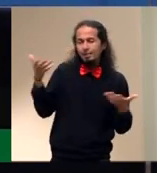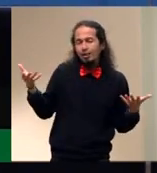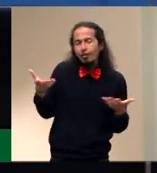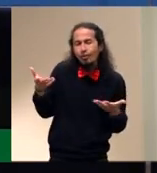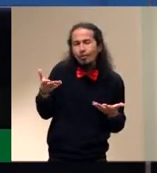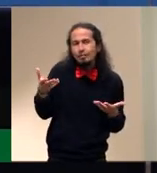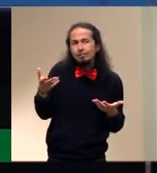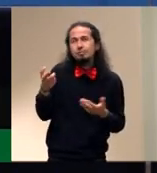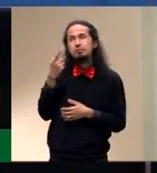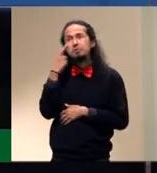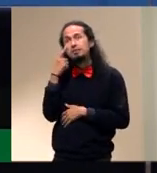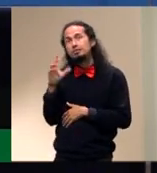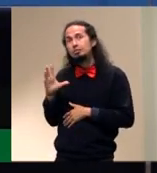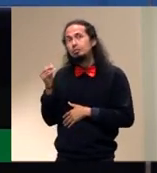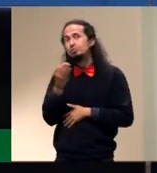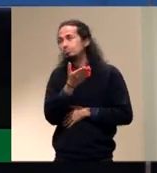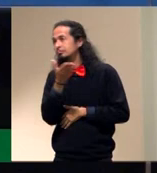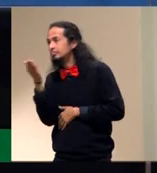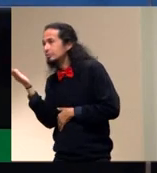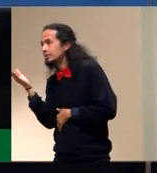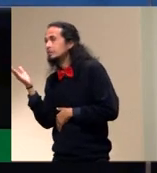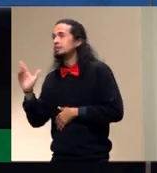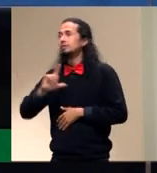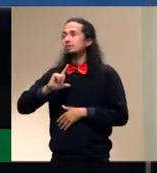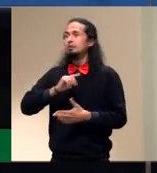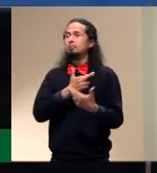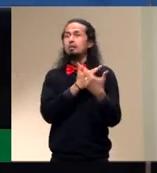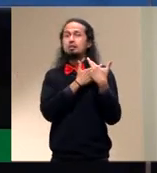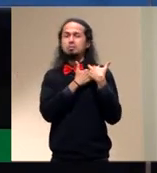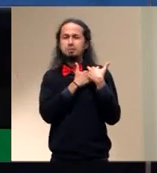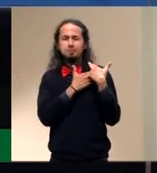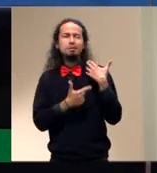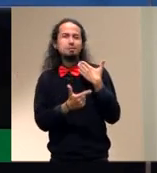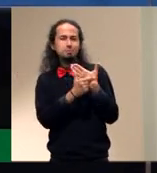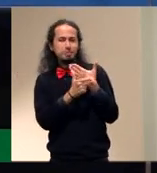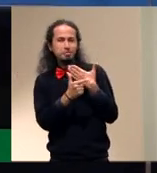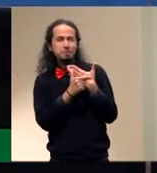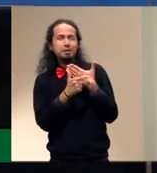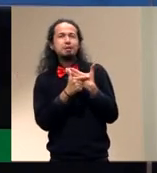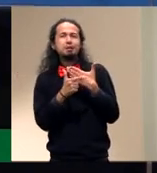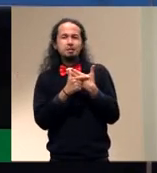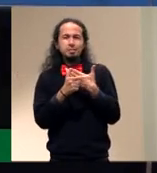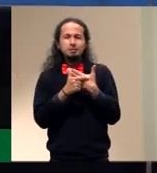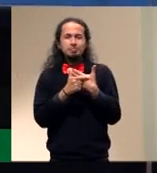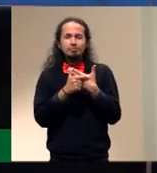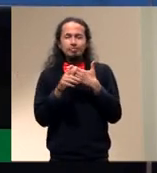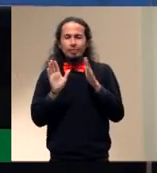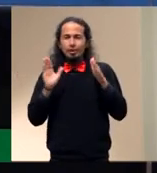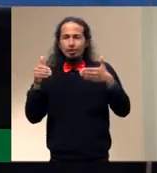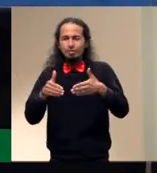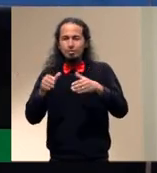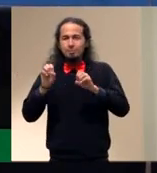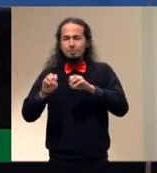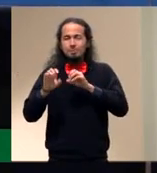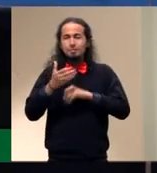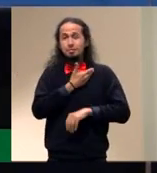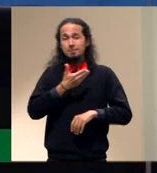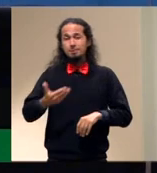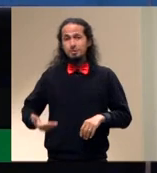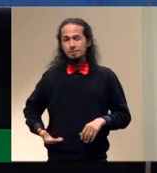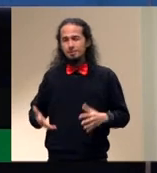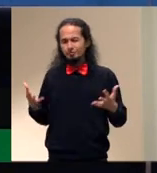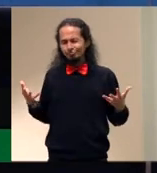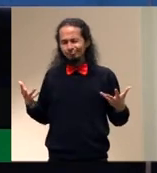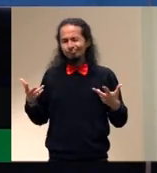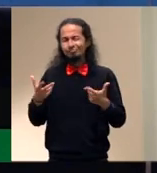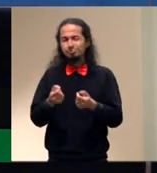aqui tem uma missão, uma função, com uma educação pública de qualidade para